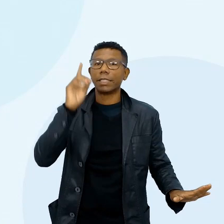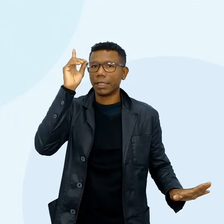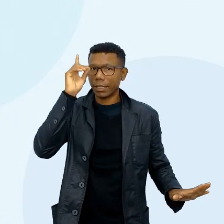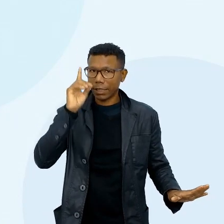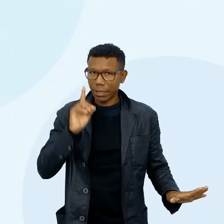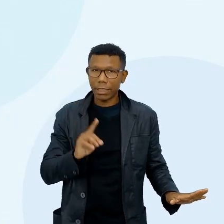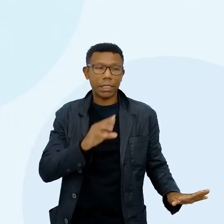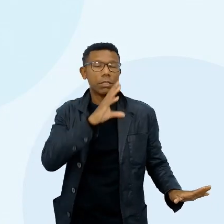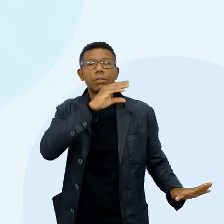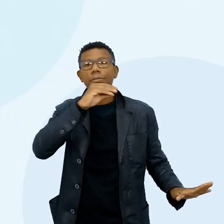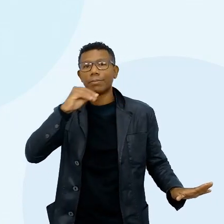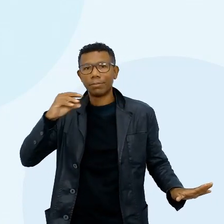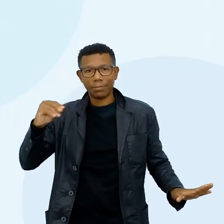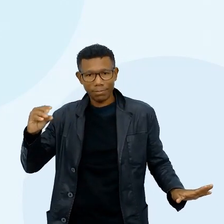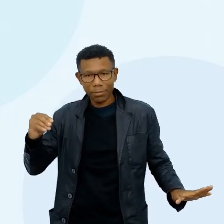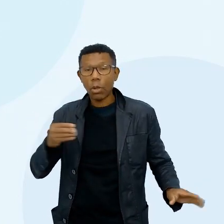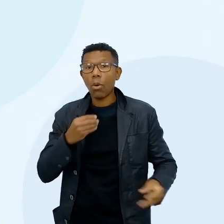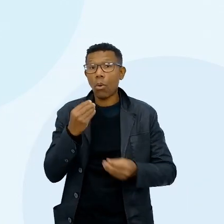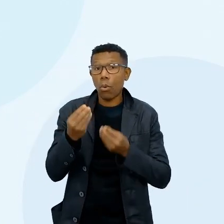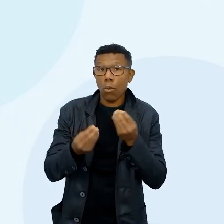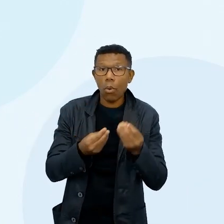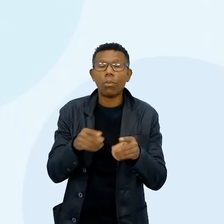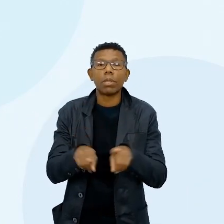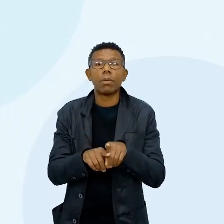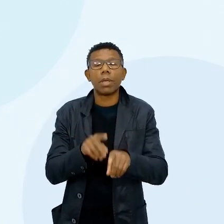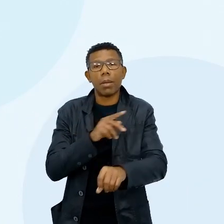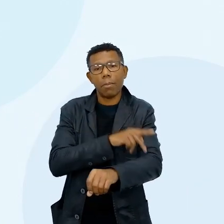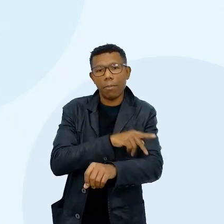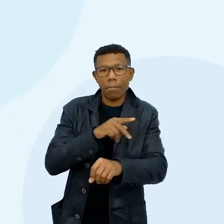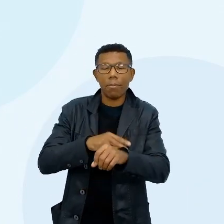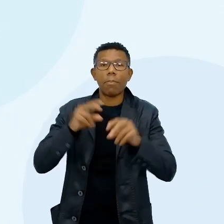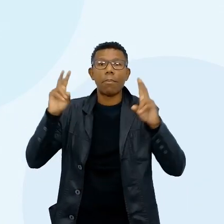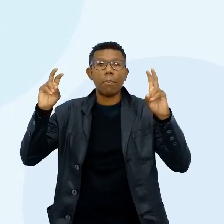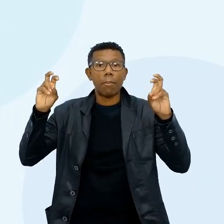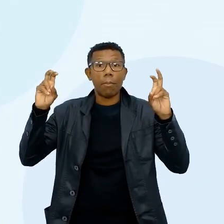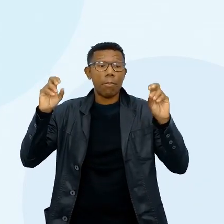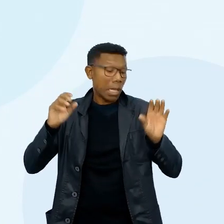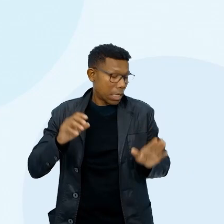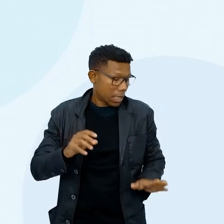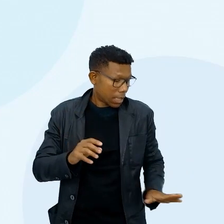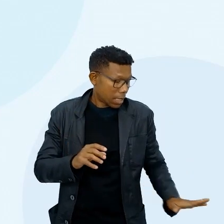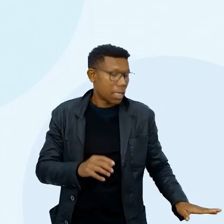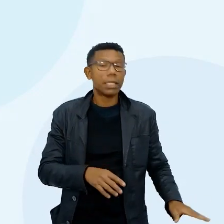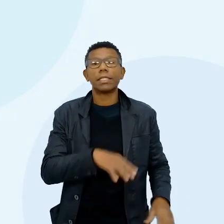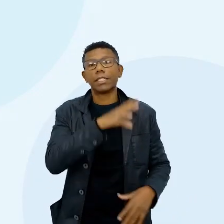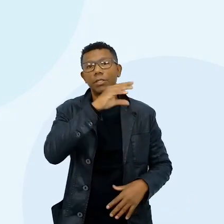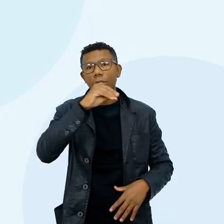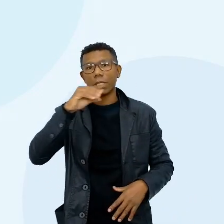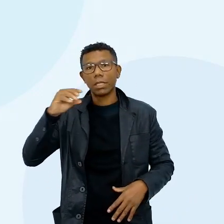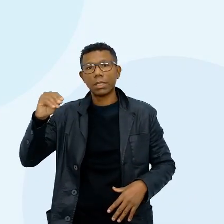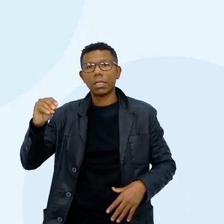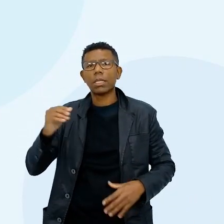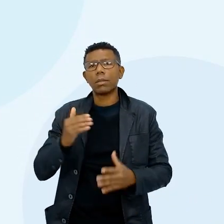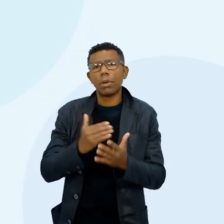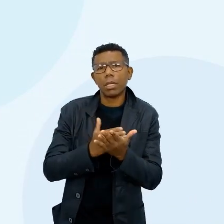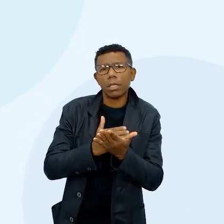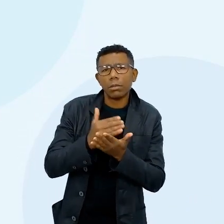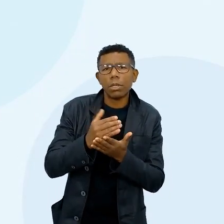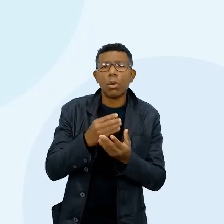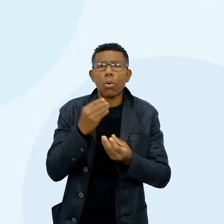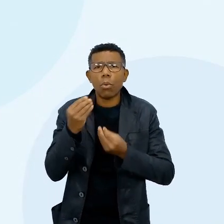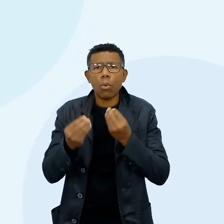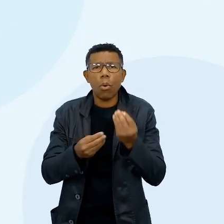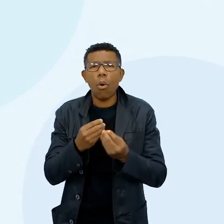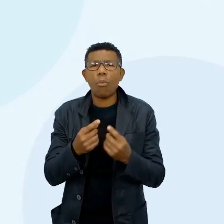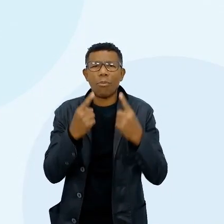Adolescentes, subsidiar o trabalho pedagógico com o tema Direito das Crianças e Adolescentes a partir do entendimento do fenômeno